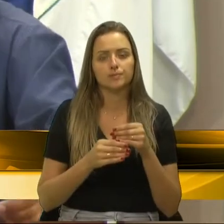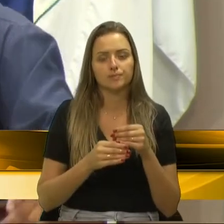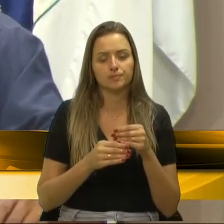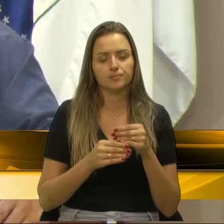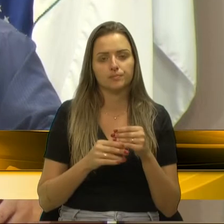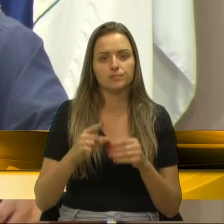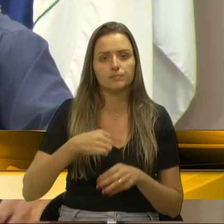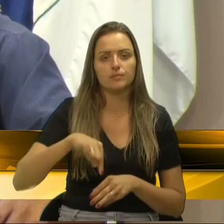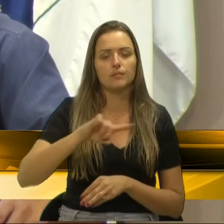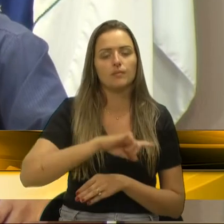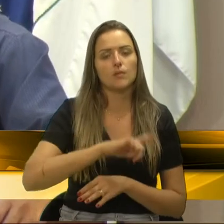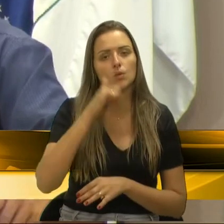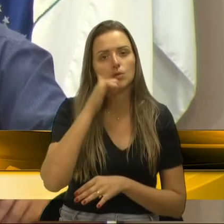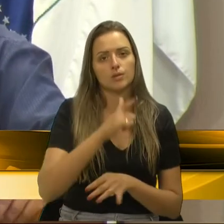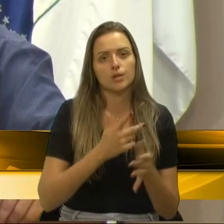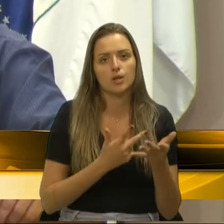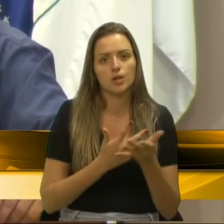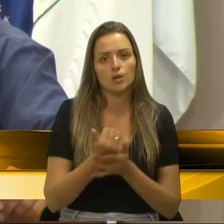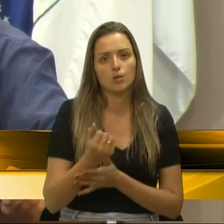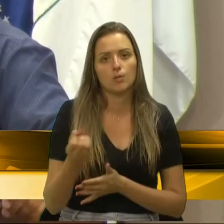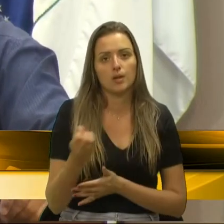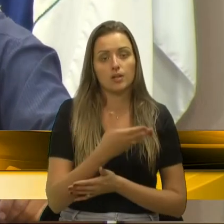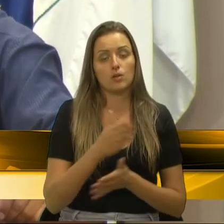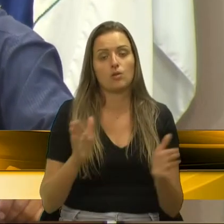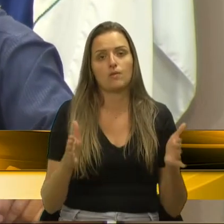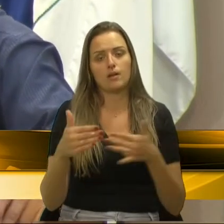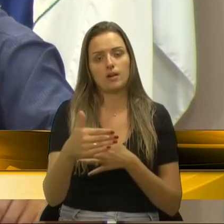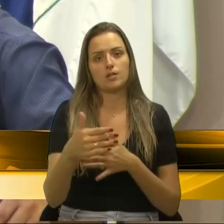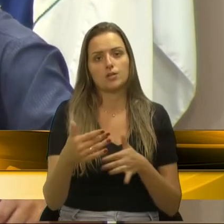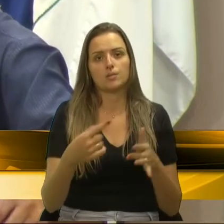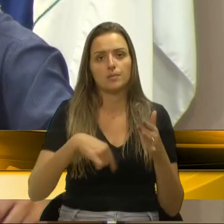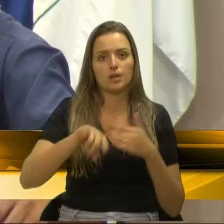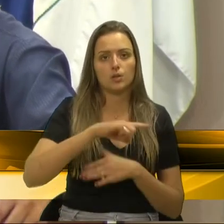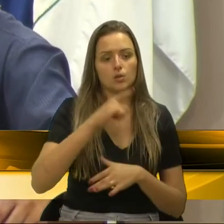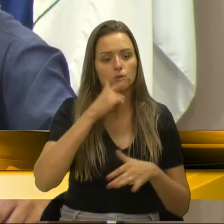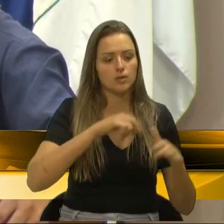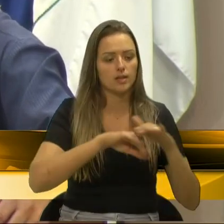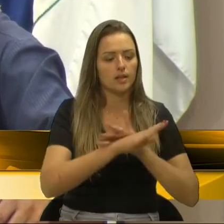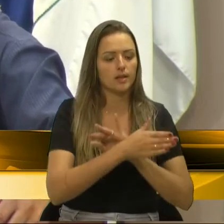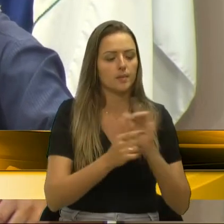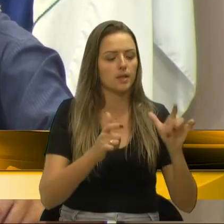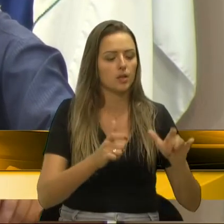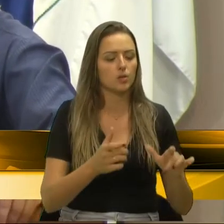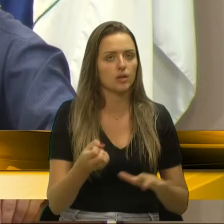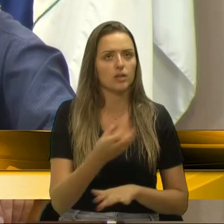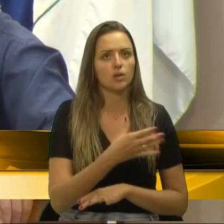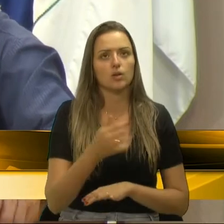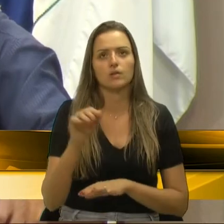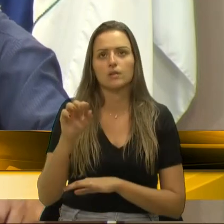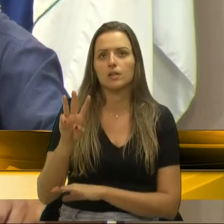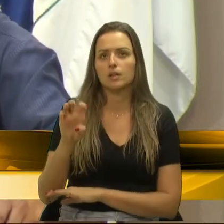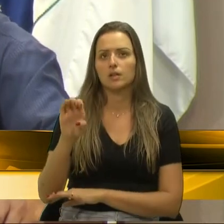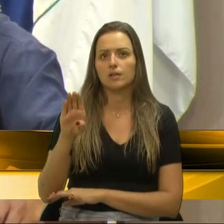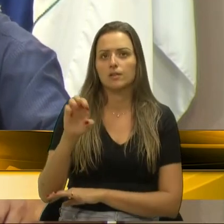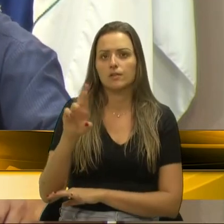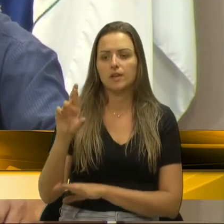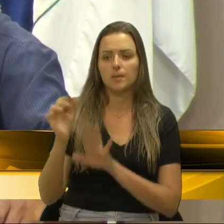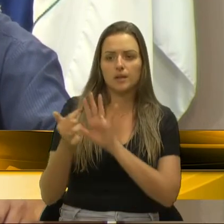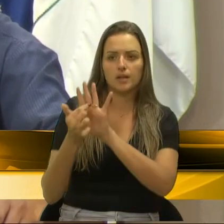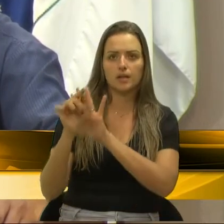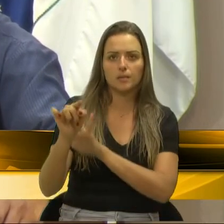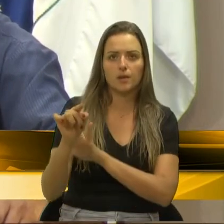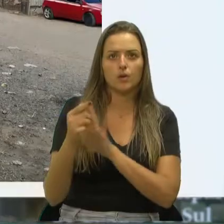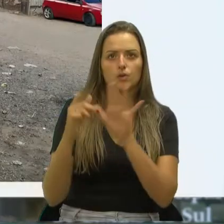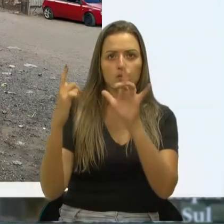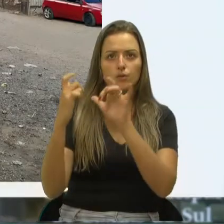nós consiga adquirir novas caixas, para que nós possamos instalar em novos locais. Weber, só queria que tu mostrasse a foto desse